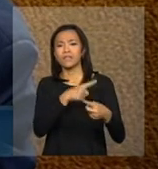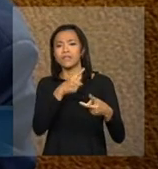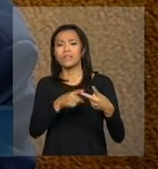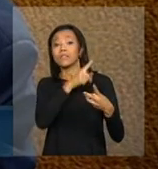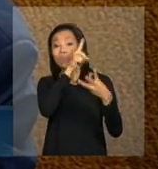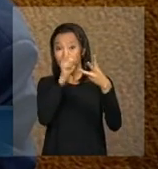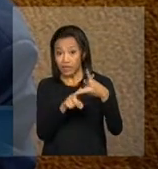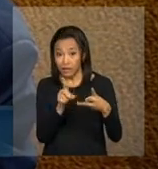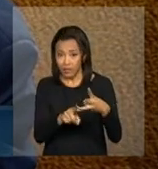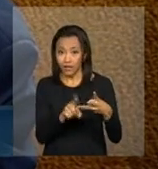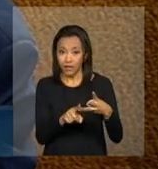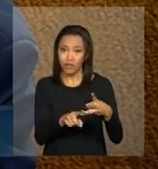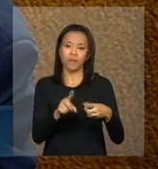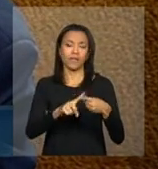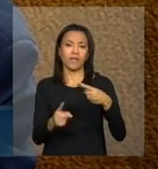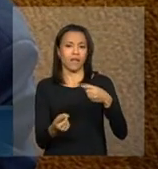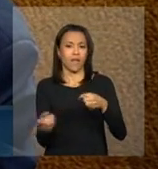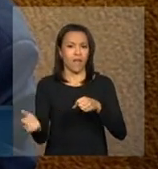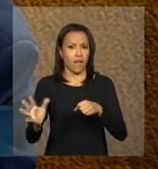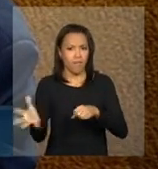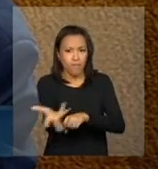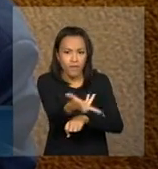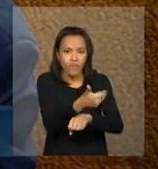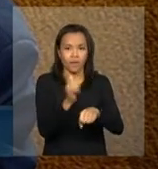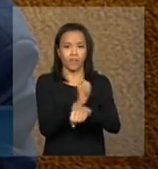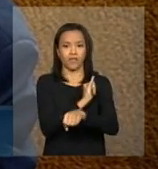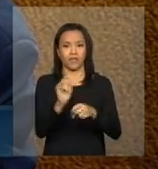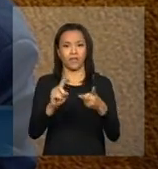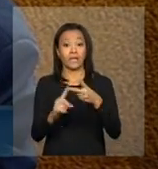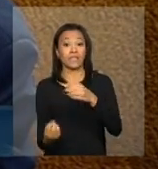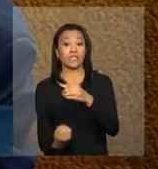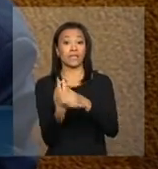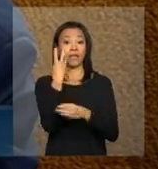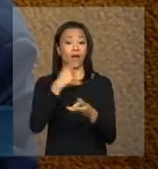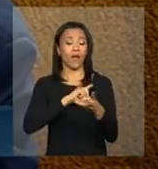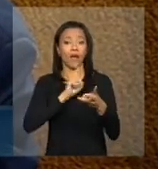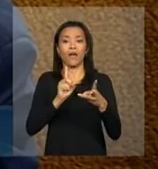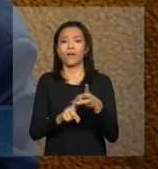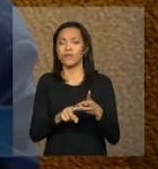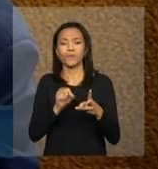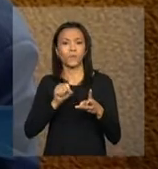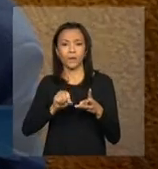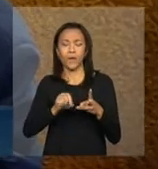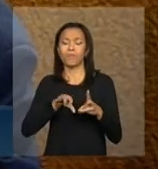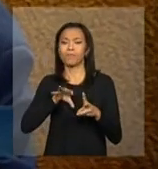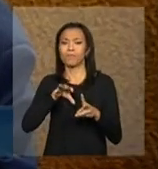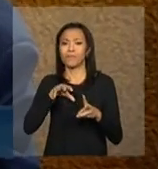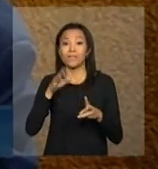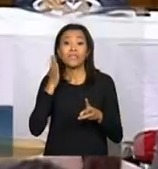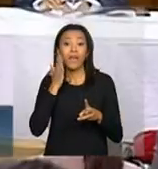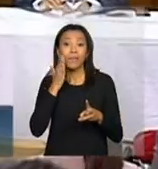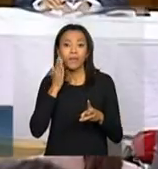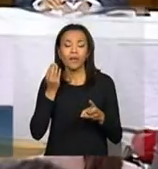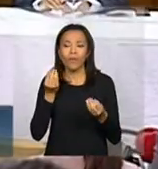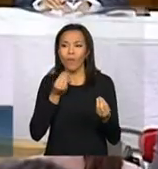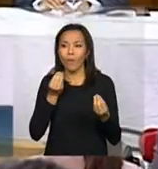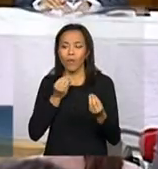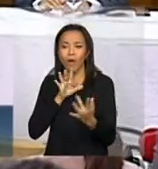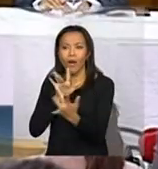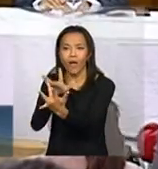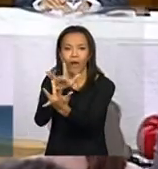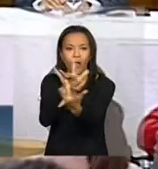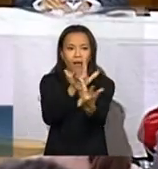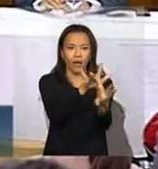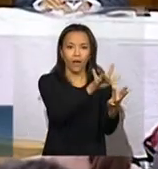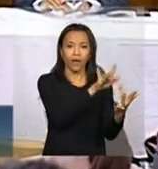aperfeiçoar, de criar novos, e uma terceira grande tarefa é que se buscar um nível de articulação